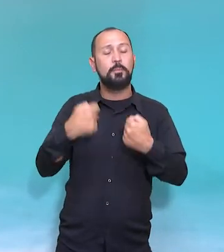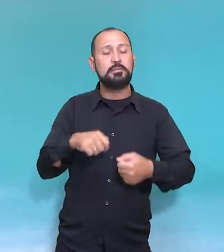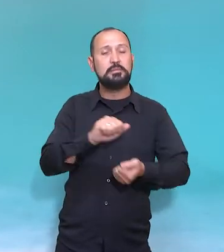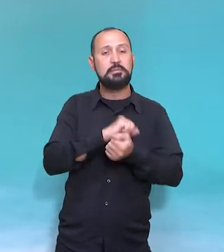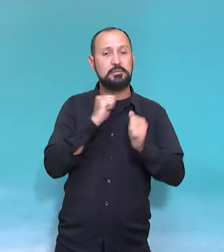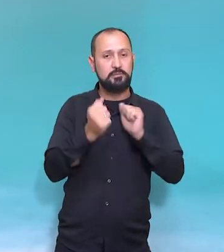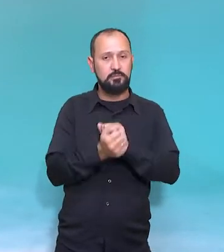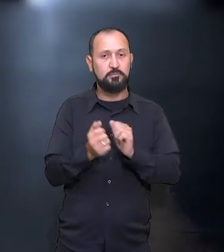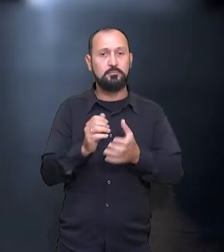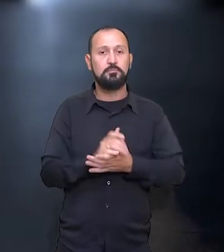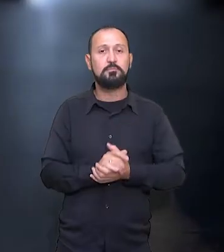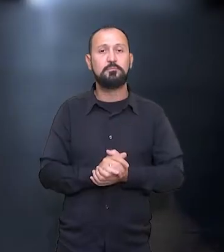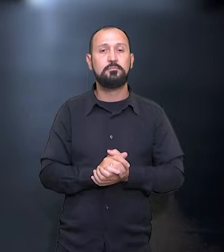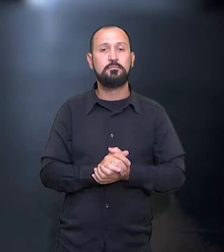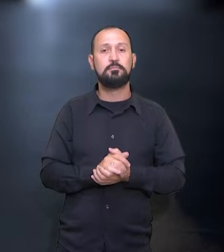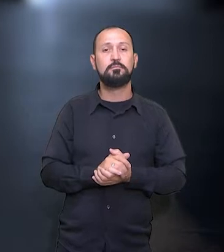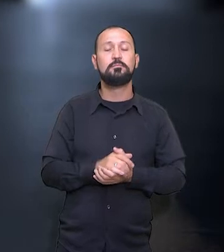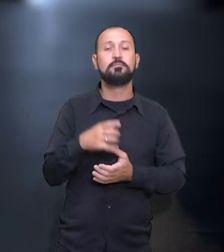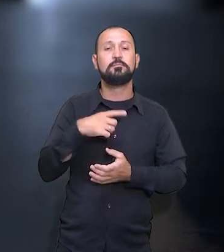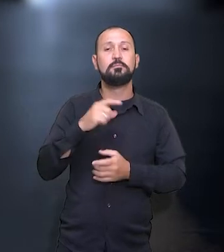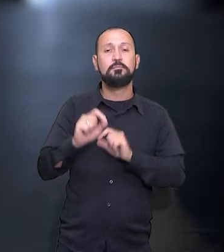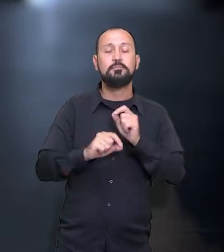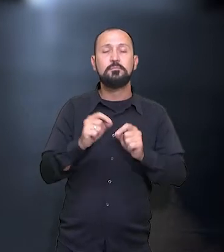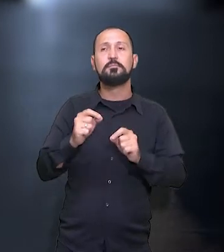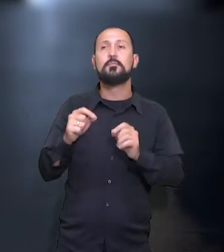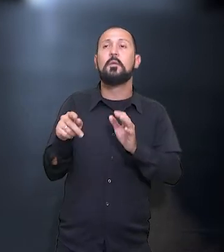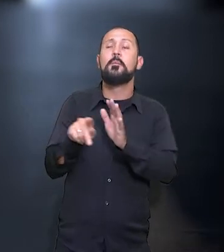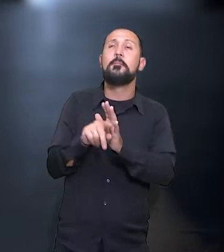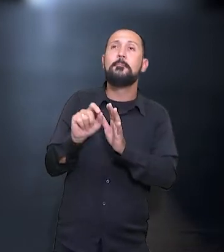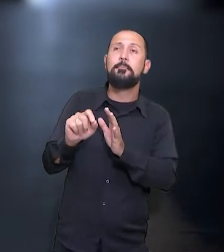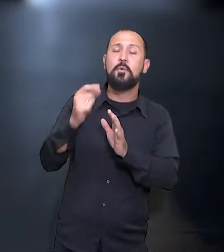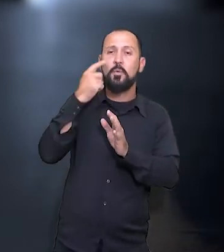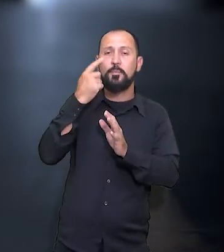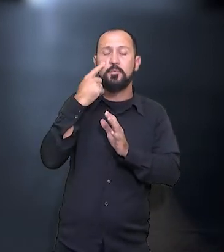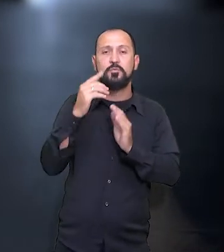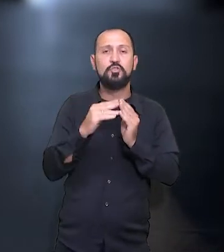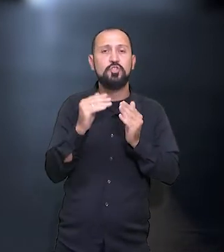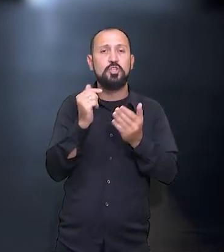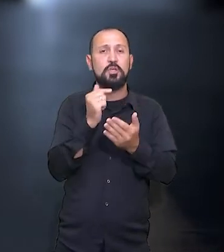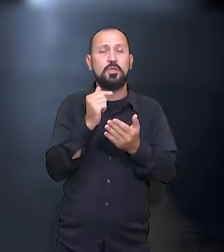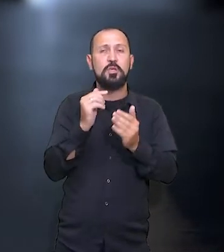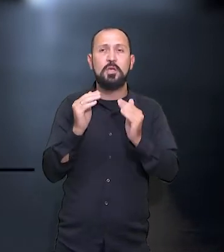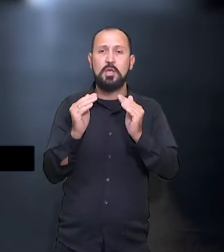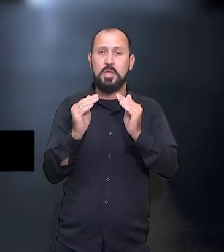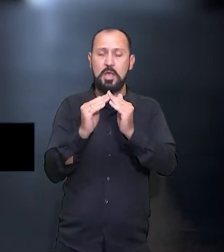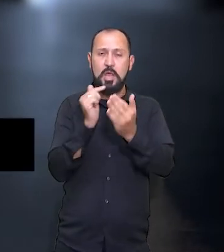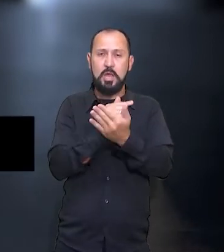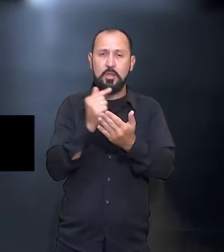que vão ter que se enquadrar. Se a gente falar de cartórios de registro de imóveis, a gente tem uma